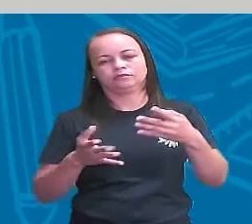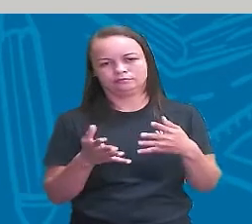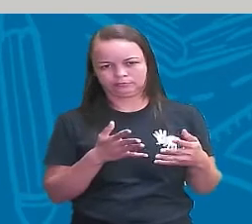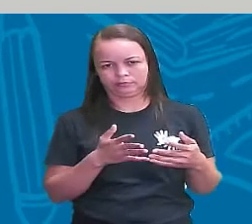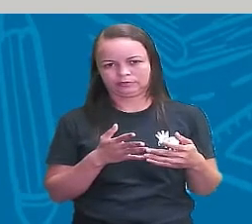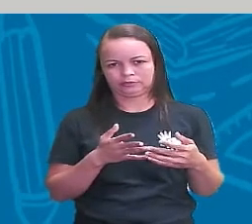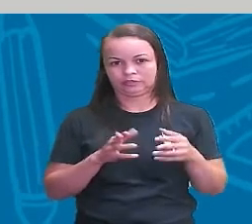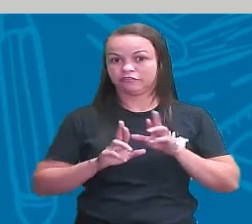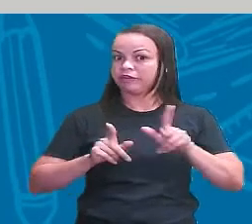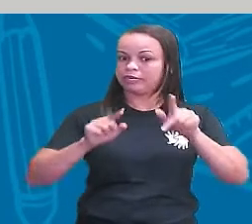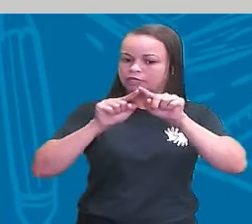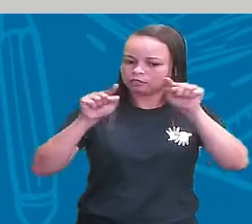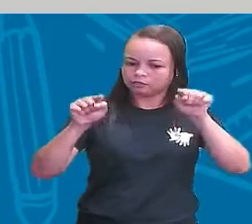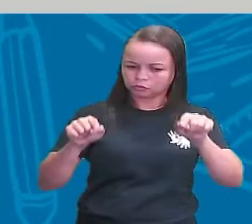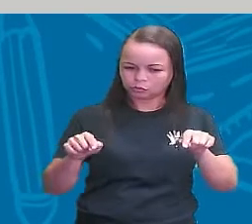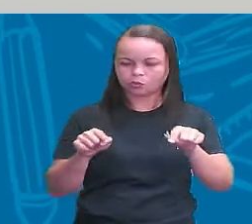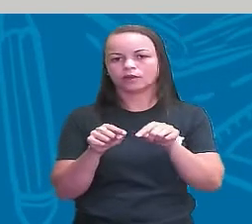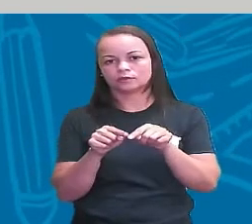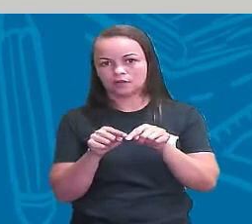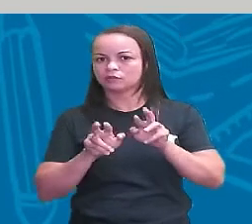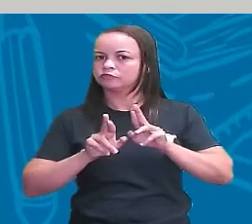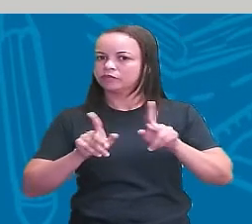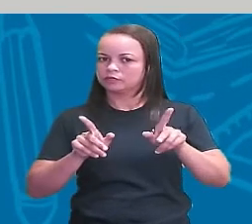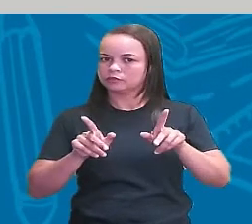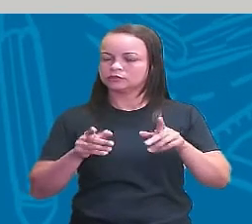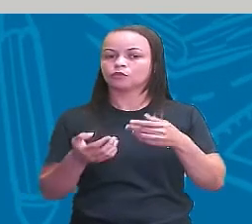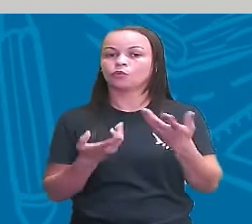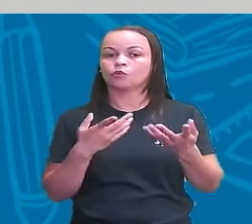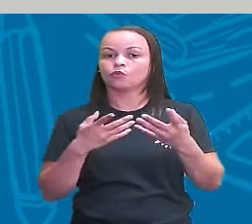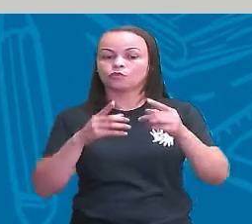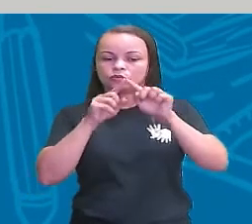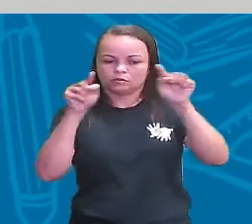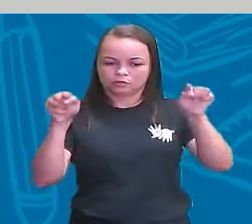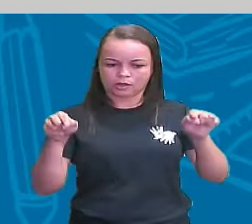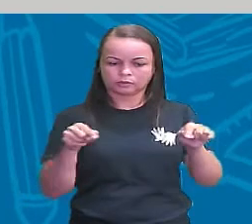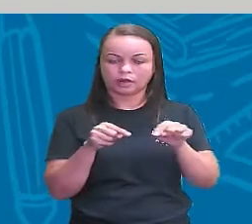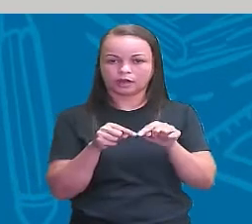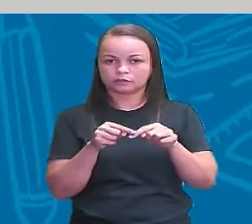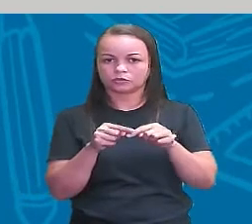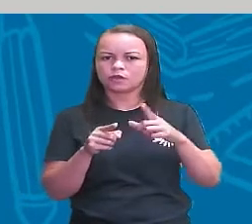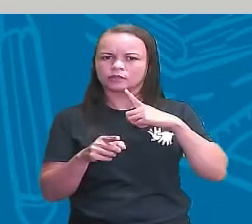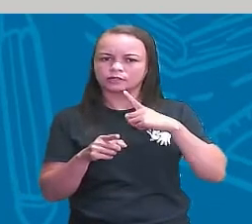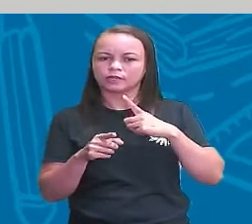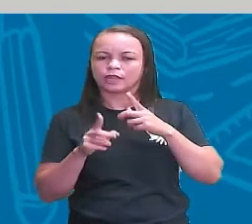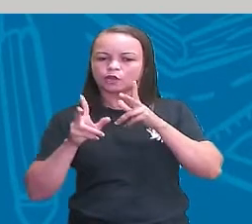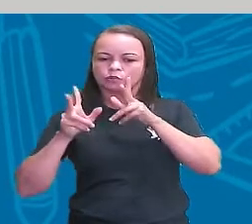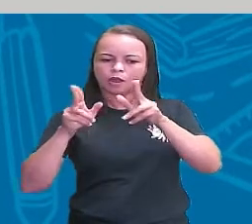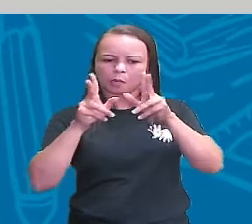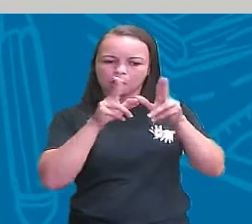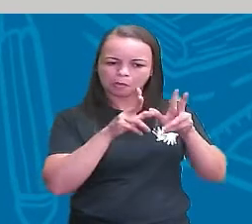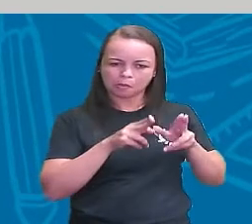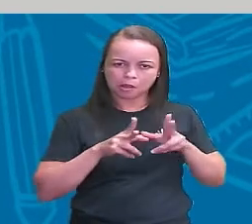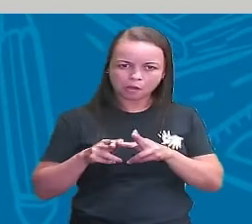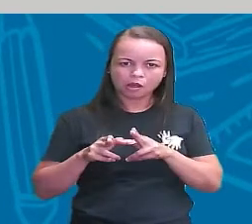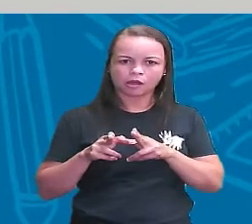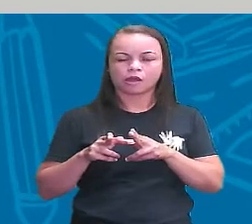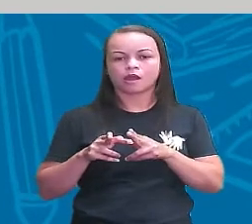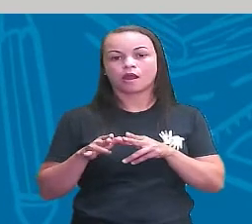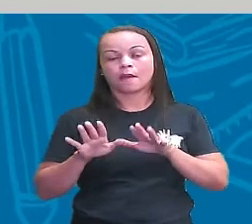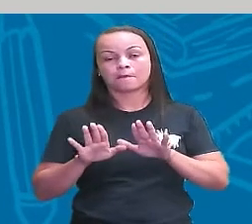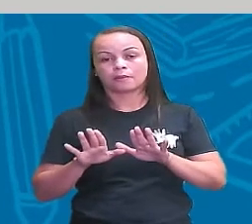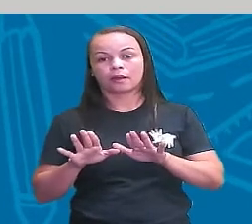Diferente do quadrado, tá? Um quadrado, ele tem o quê? Todos os lados iguais. Porém,